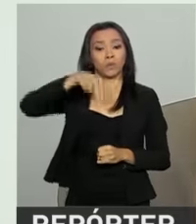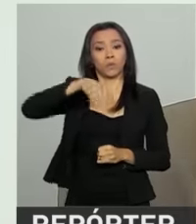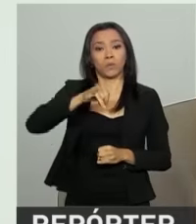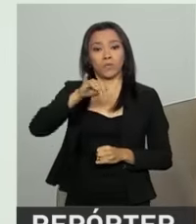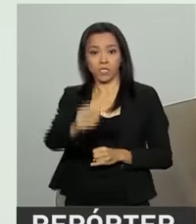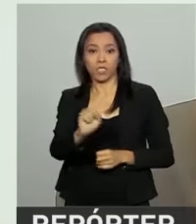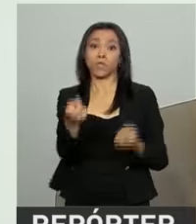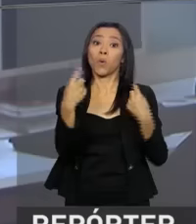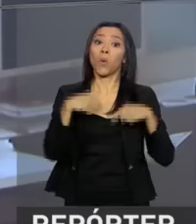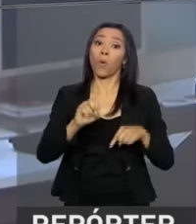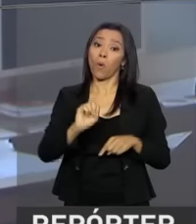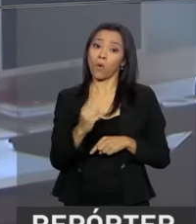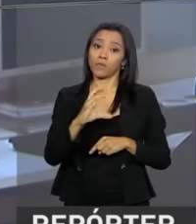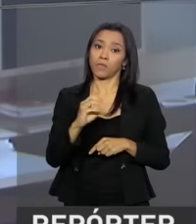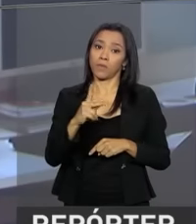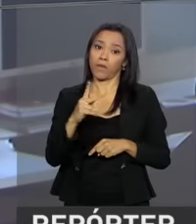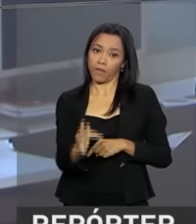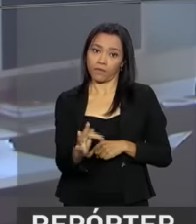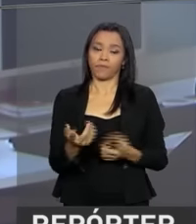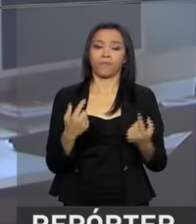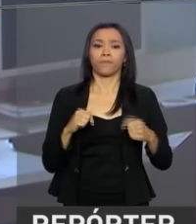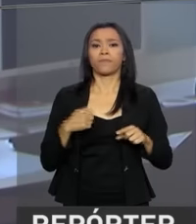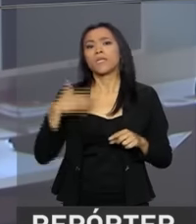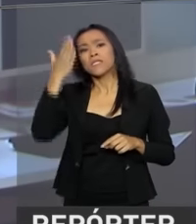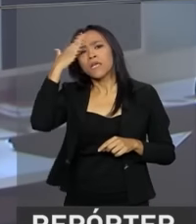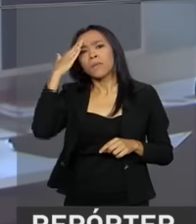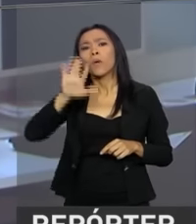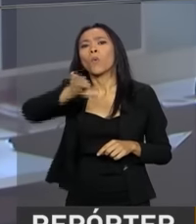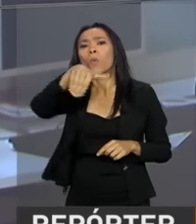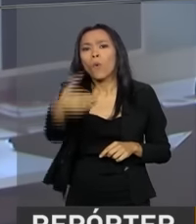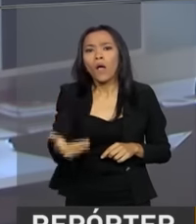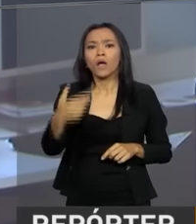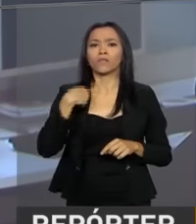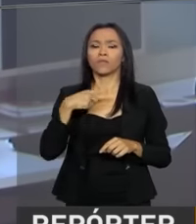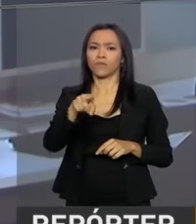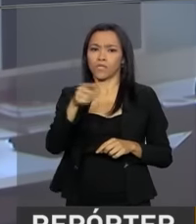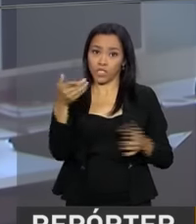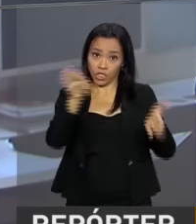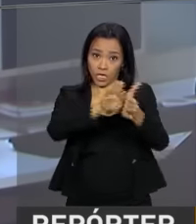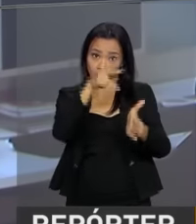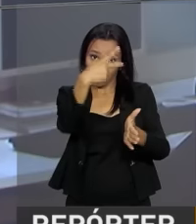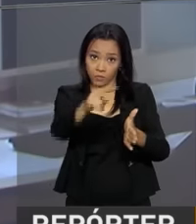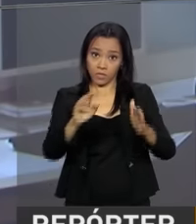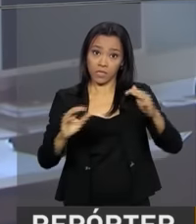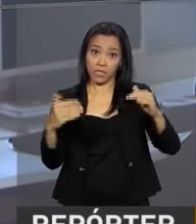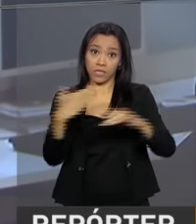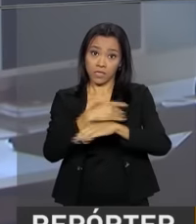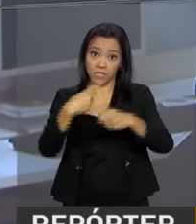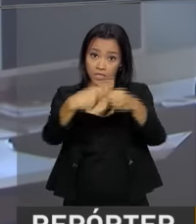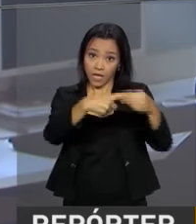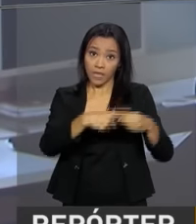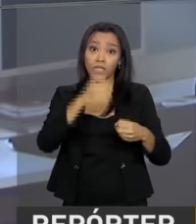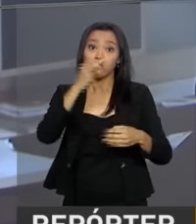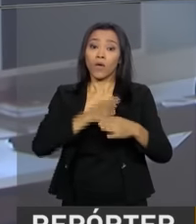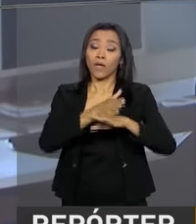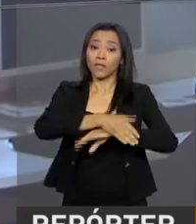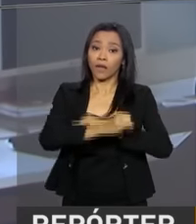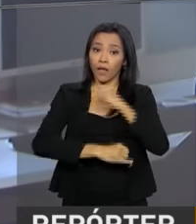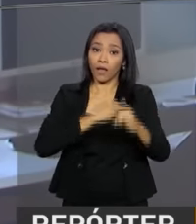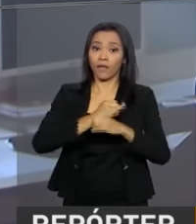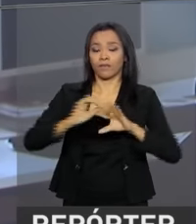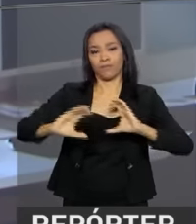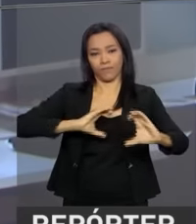CPF em mãos para saber quando a TV digital vai chegar à sua cidade basta acessar a página do Ministério das